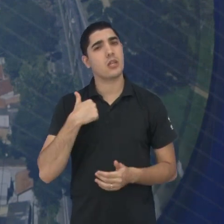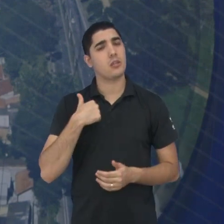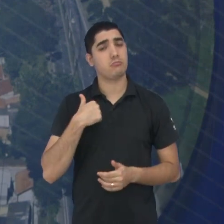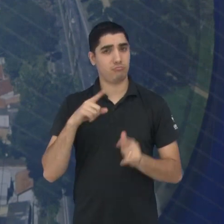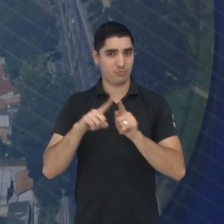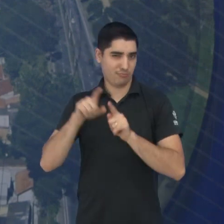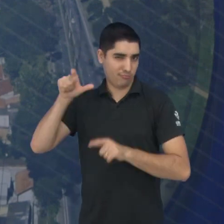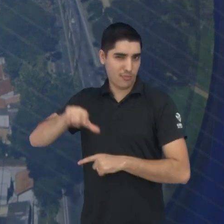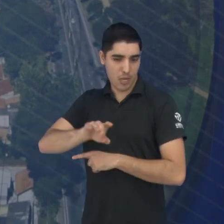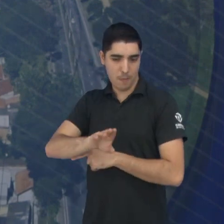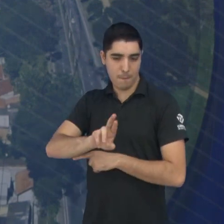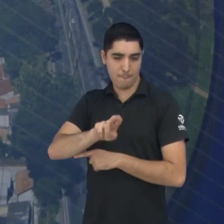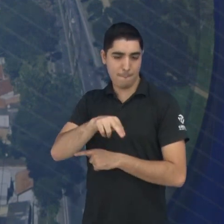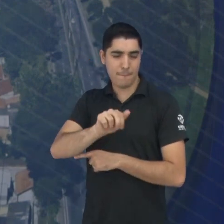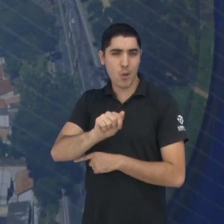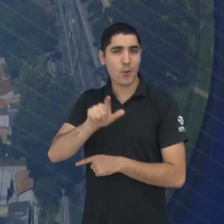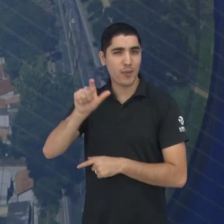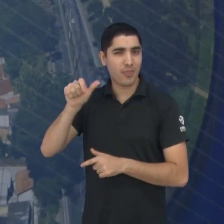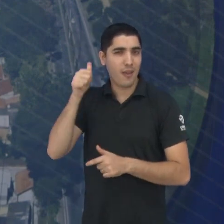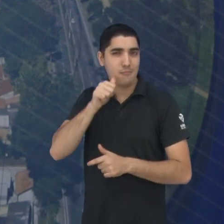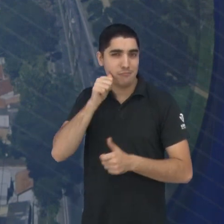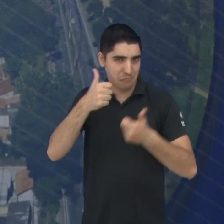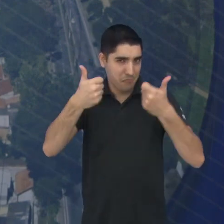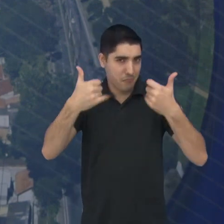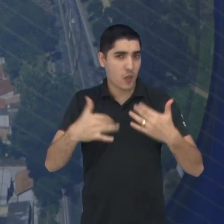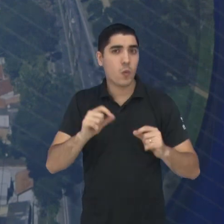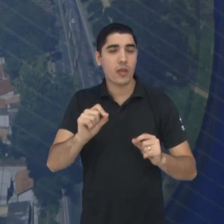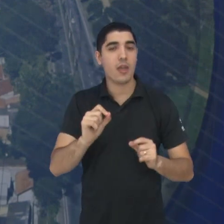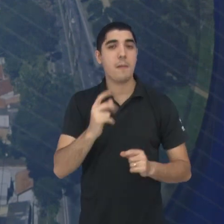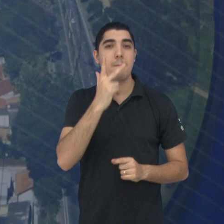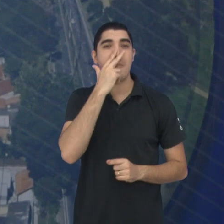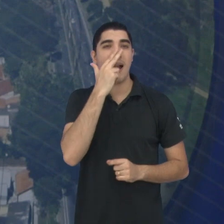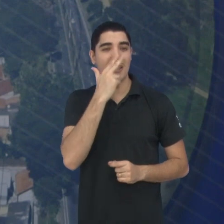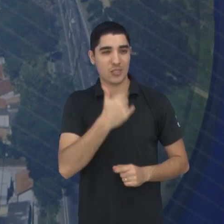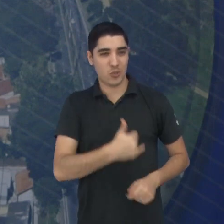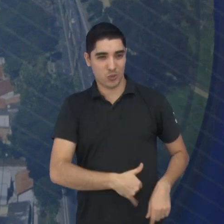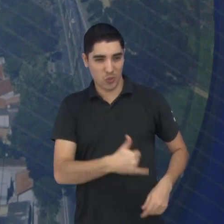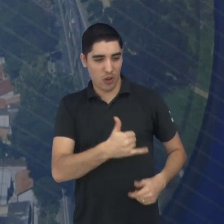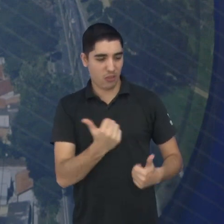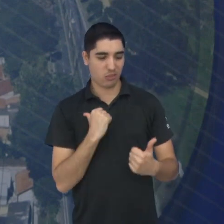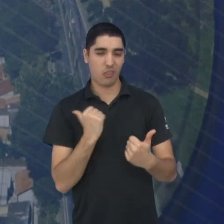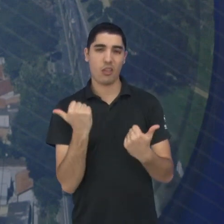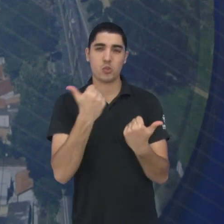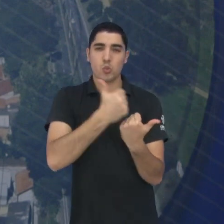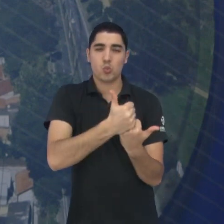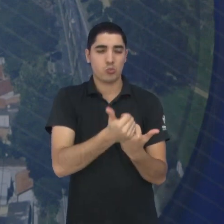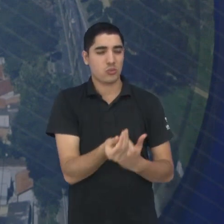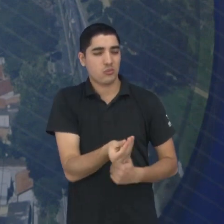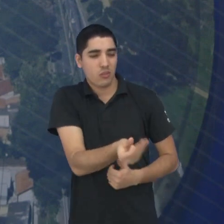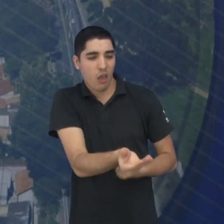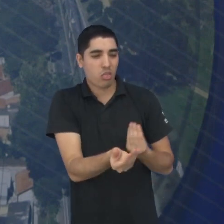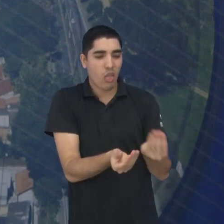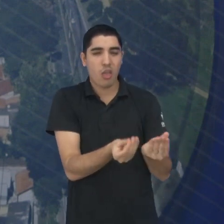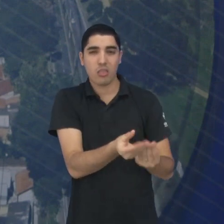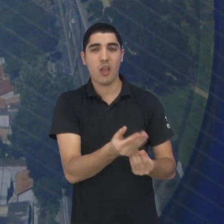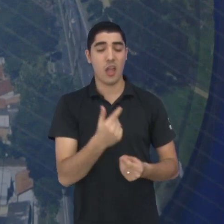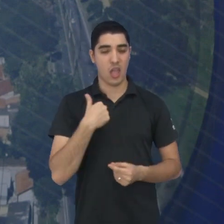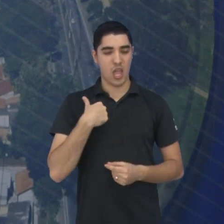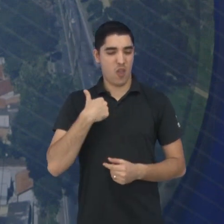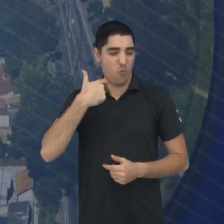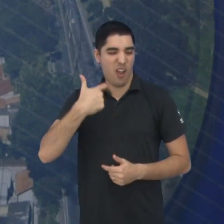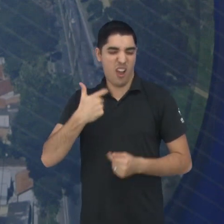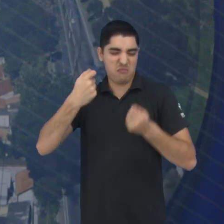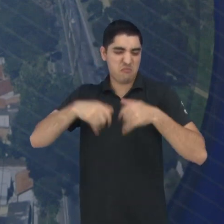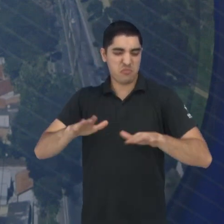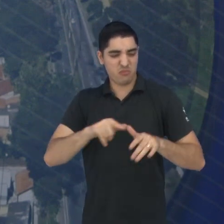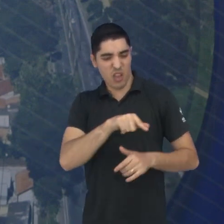da Bruna que ela falou sobre preencher, que a tela estava preenchendo um espaço dela, da